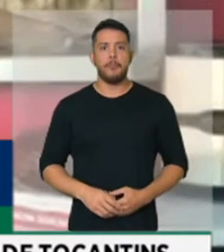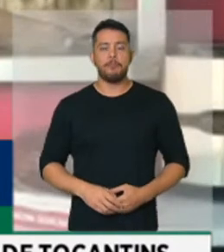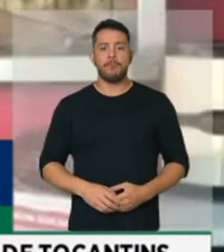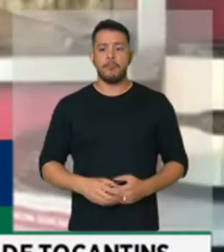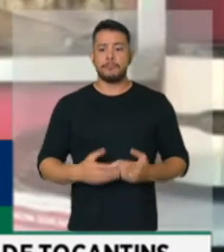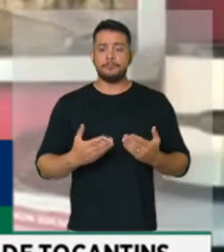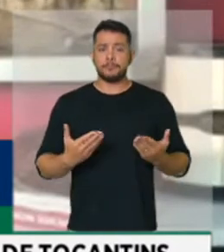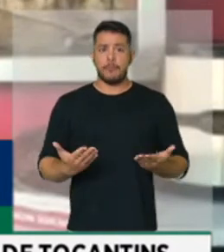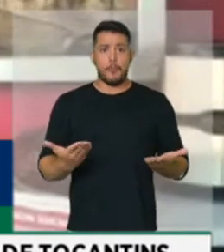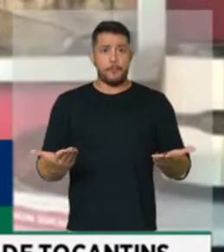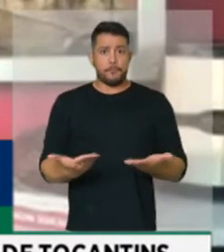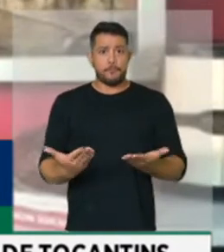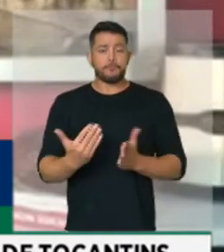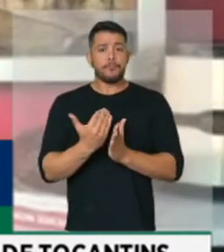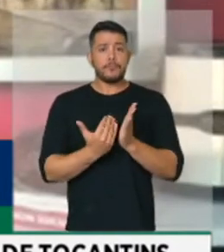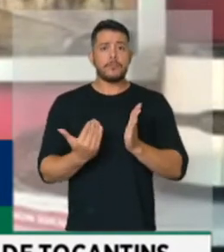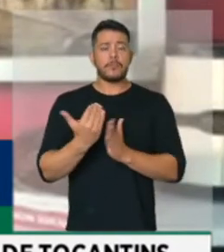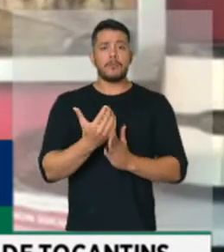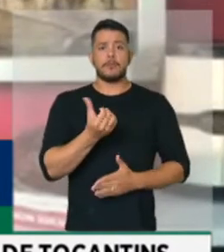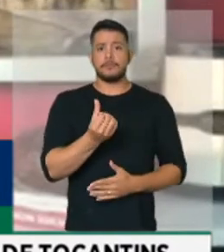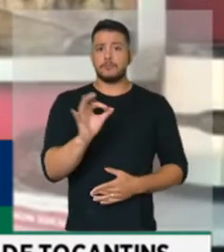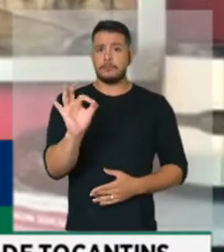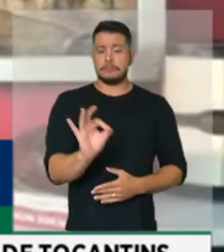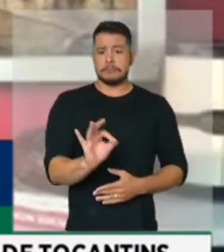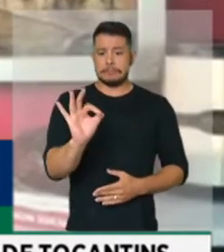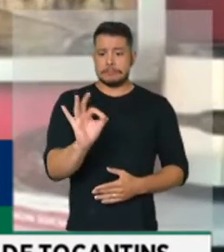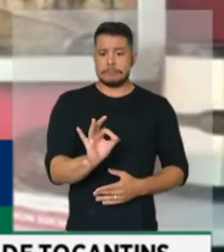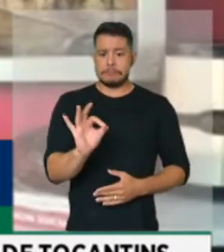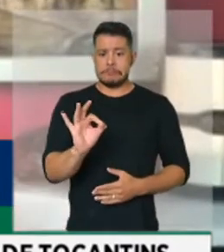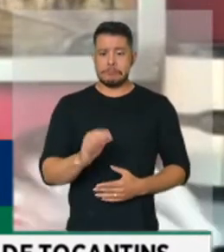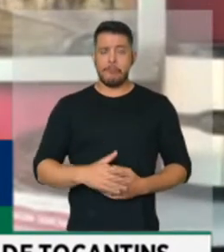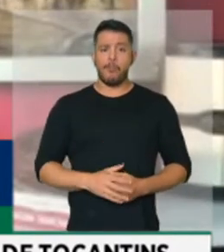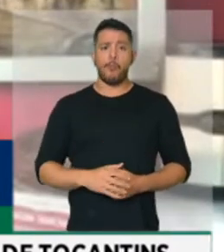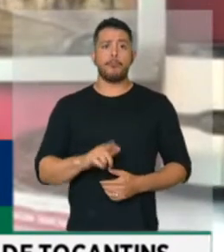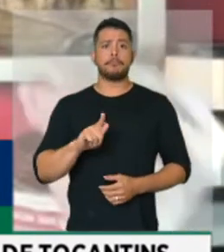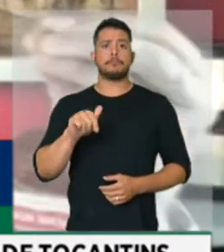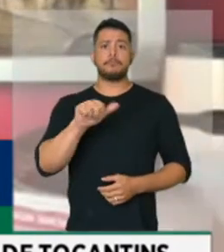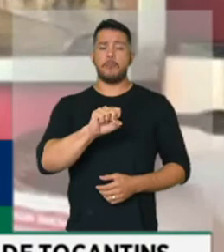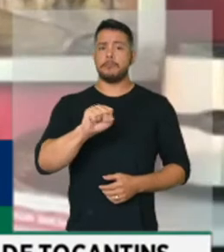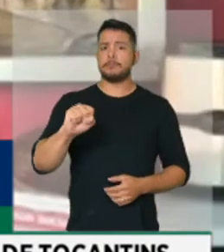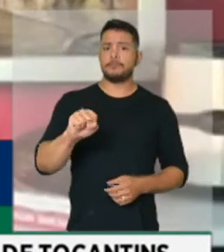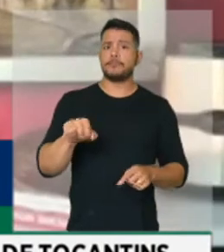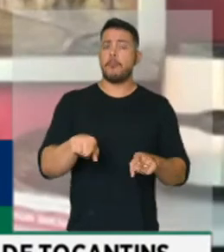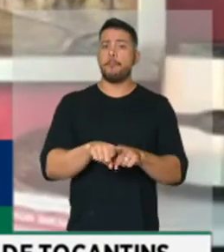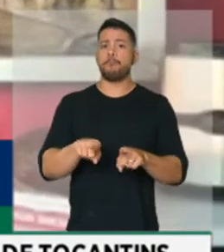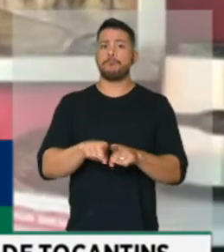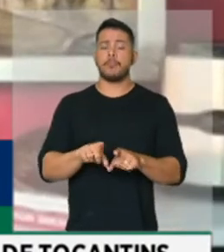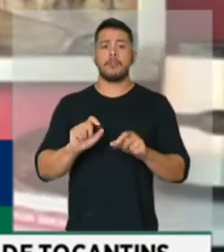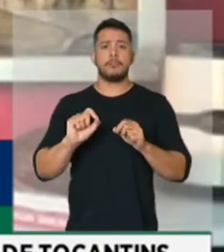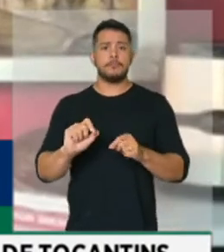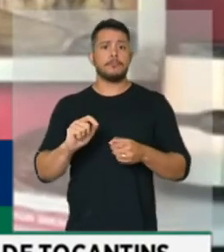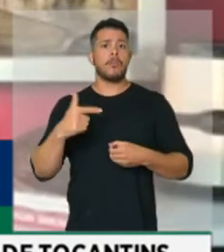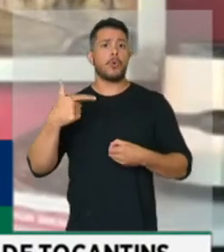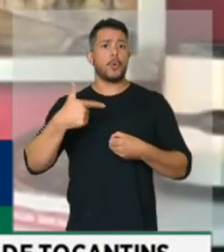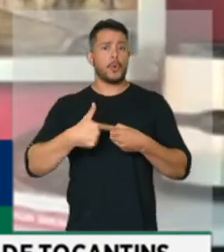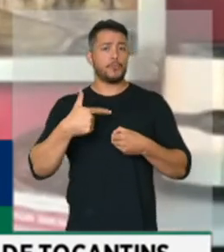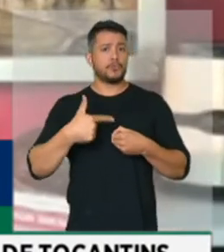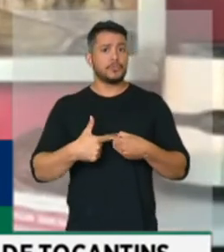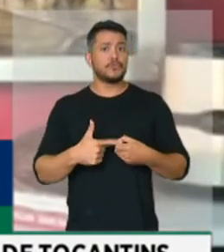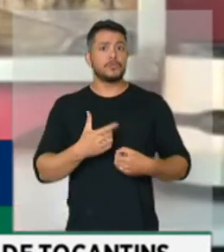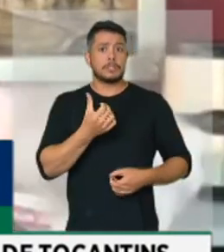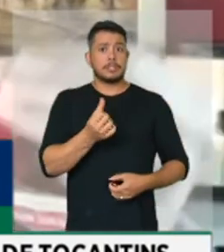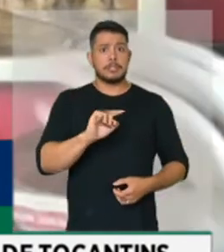de 6% no início da semana no gás de cozinha. Nos combustíveis, a gasolina, 6,3% no início da